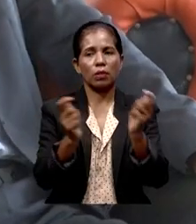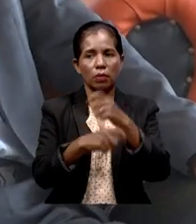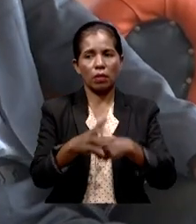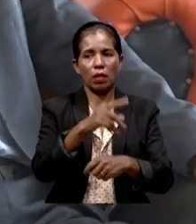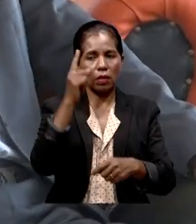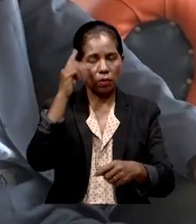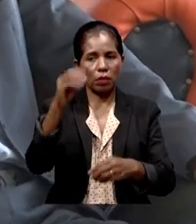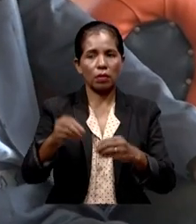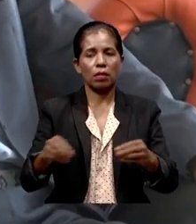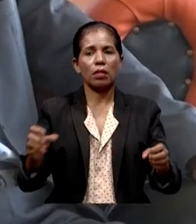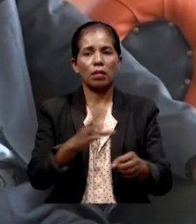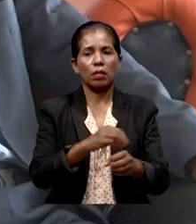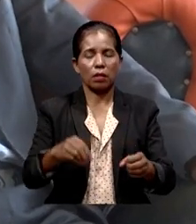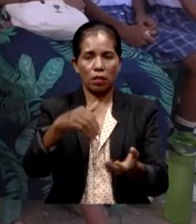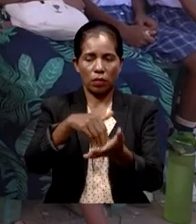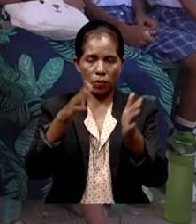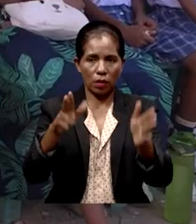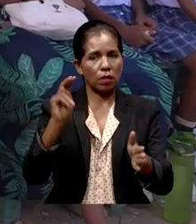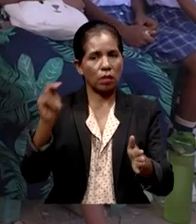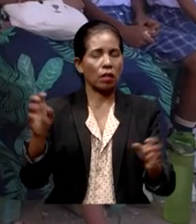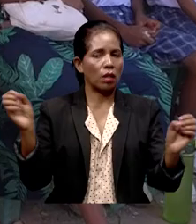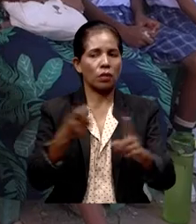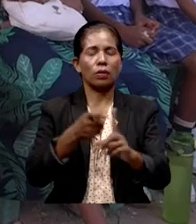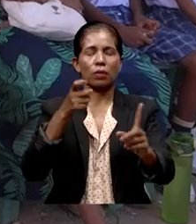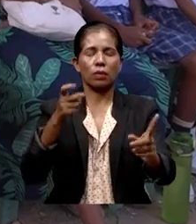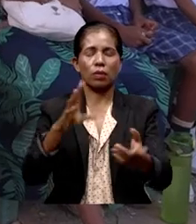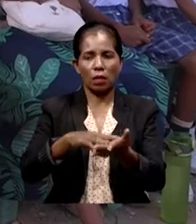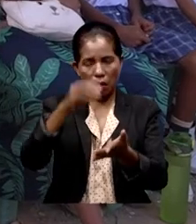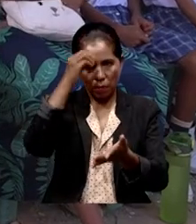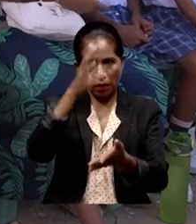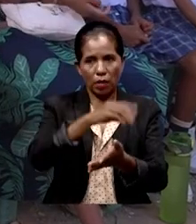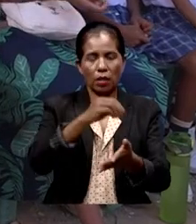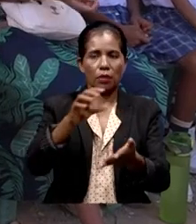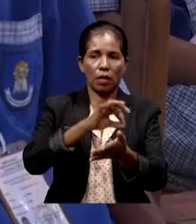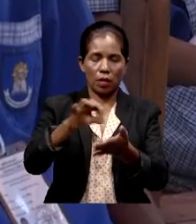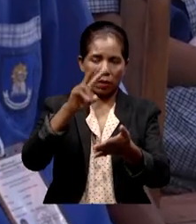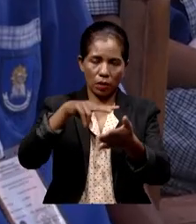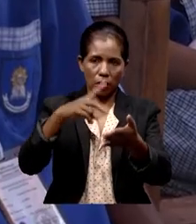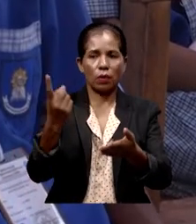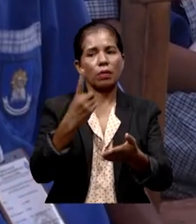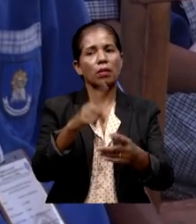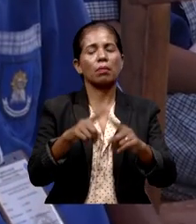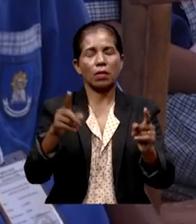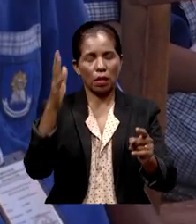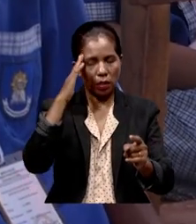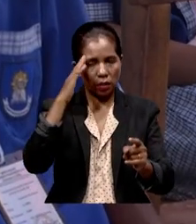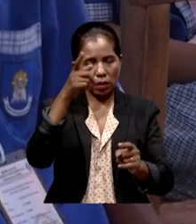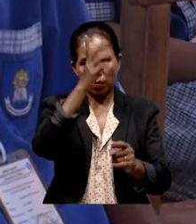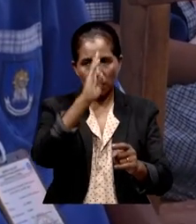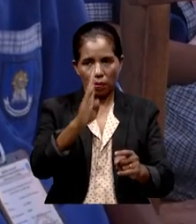mentalidade no comportamento estudante siranian, la os lihusi ensino aprendizagem atu hakerek no ledeit, maibe oinsa kunhesemos